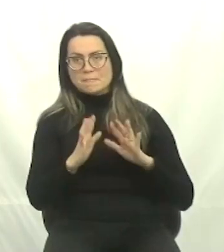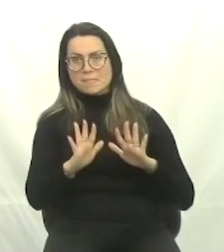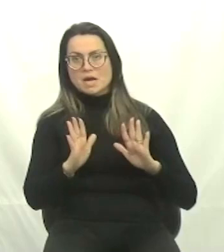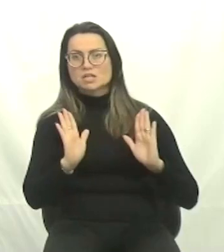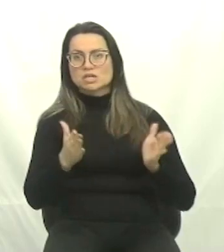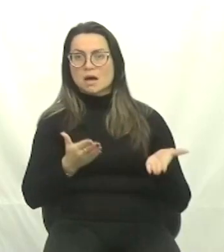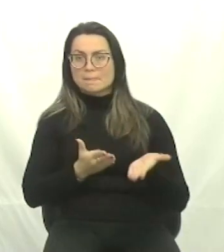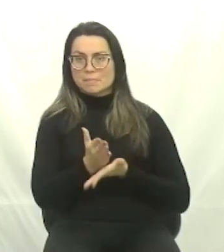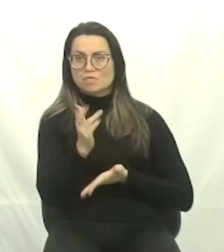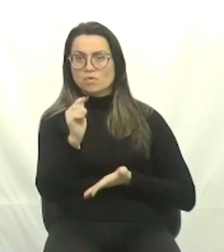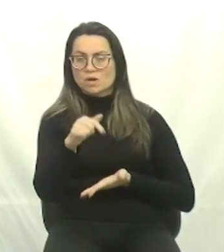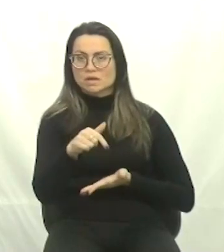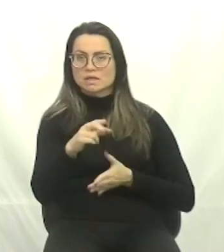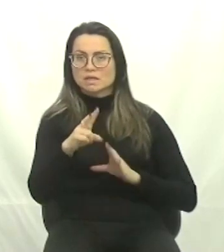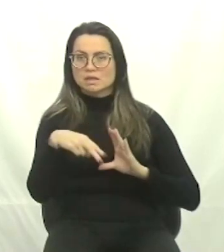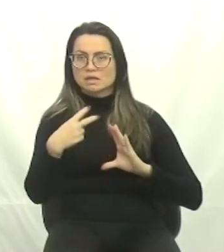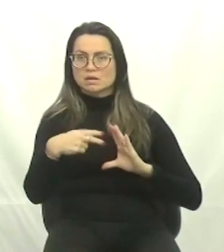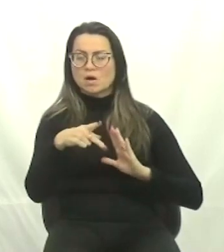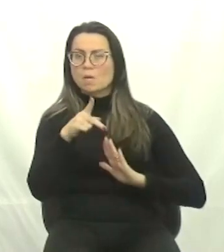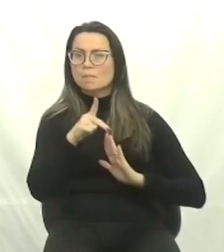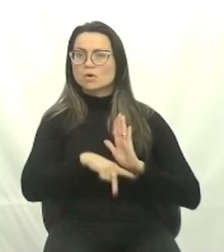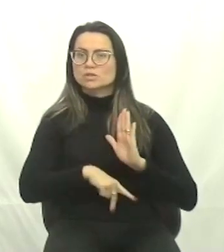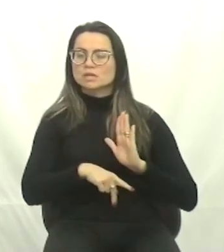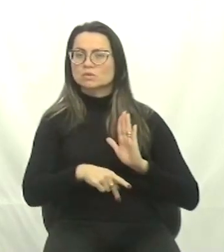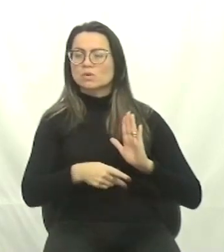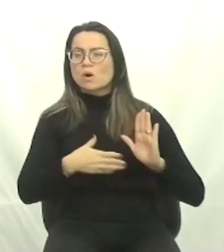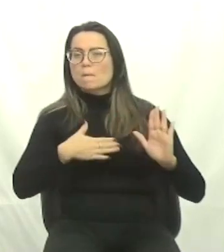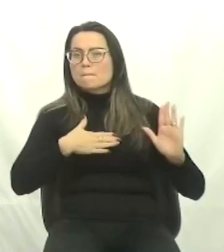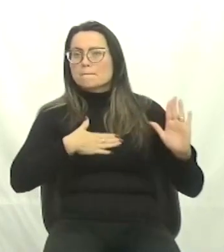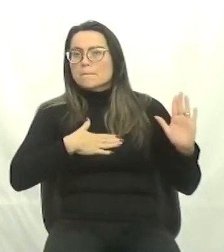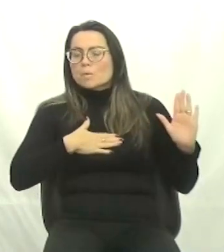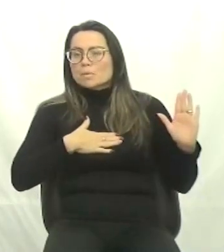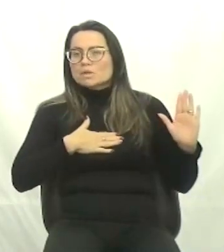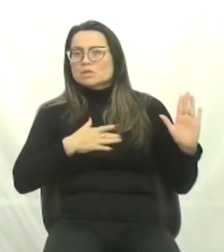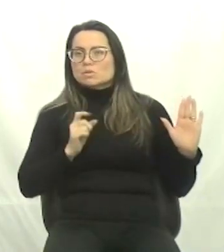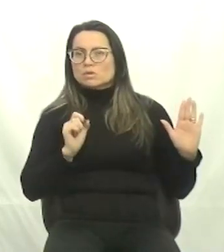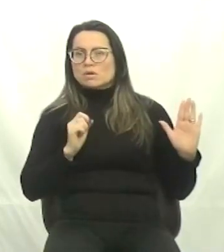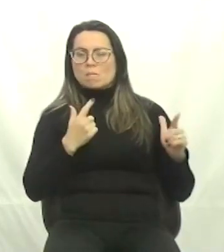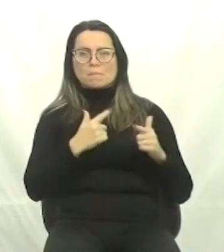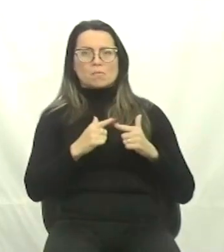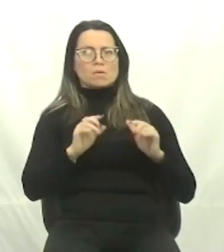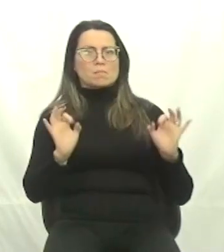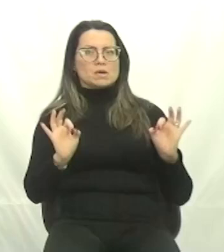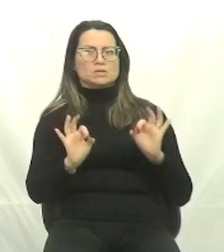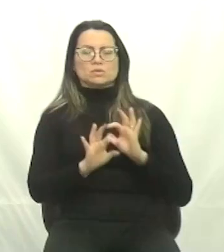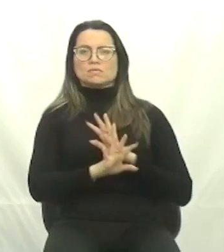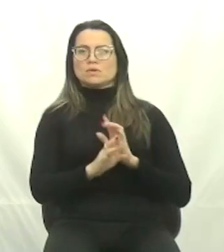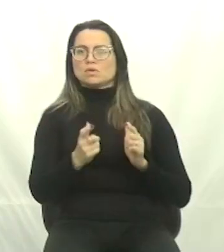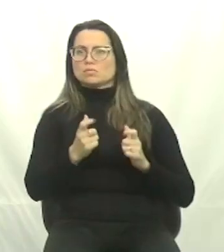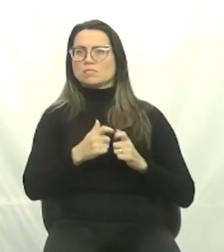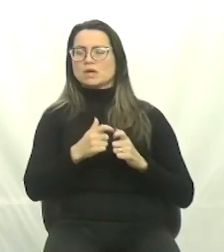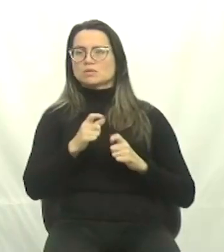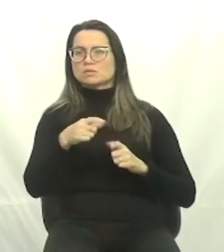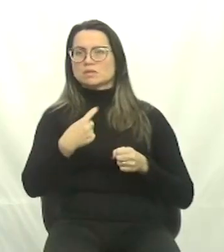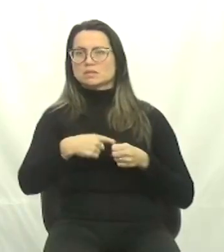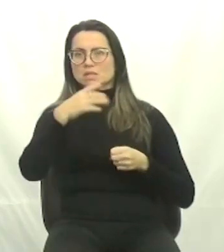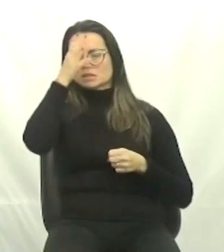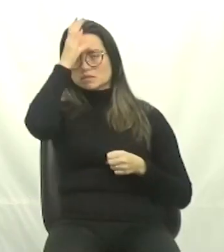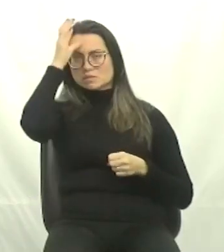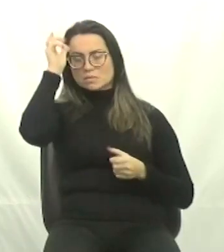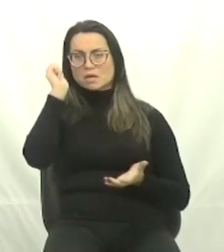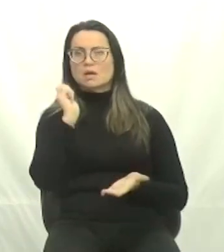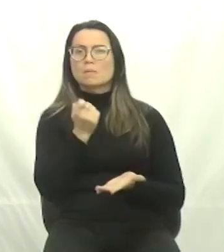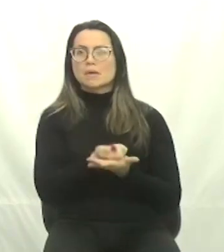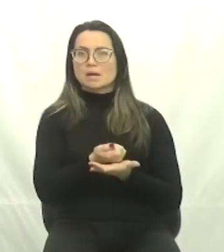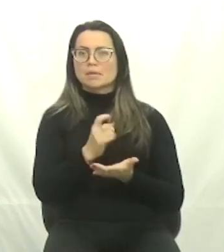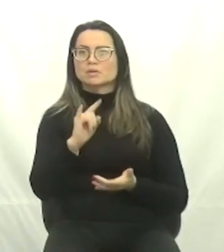nessa casa um projeto que se prometia ser a resolução para o problema dos médicos em Criciúma, que era o tal do pagamento do